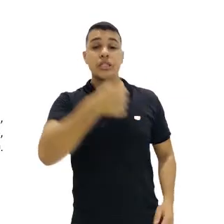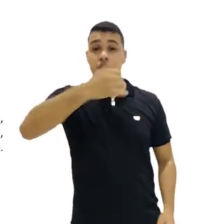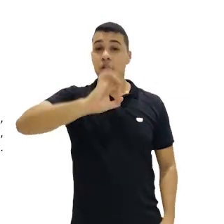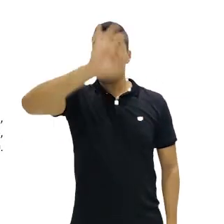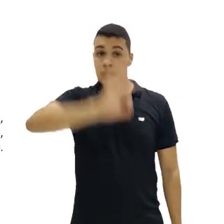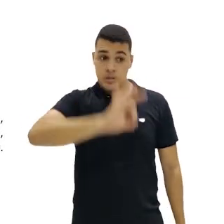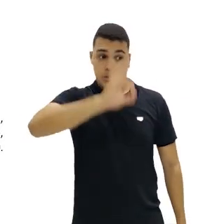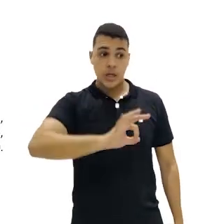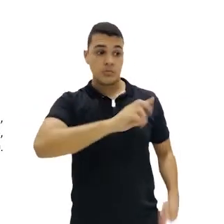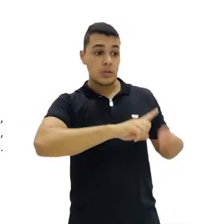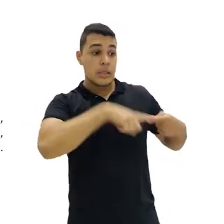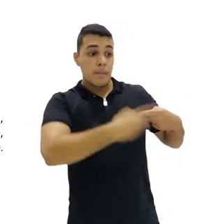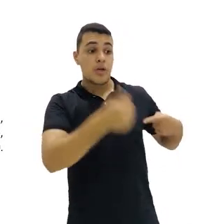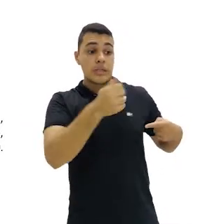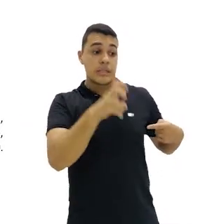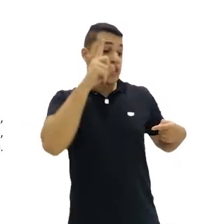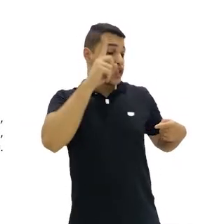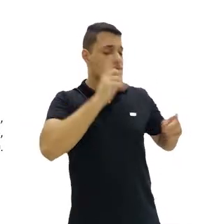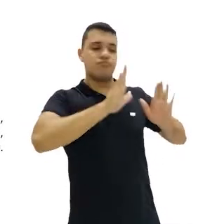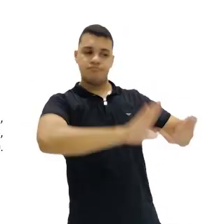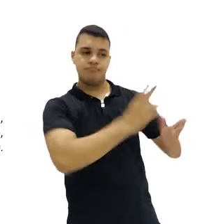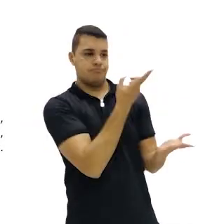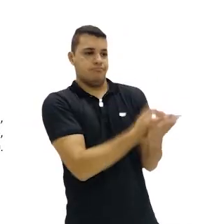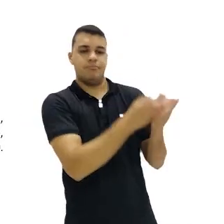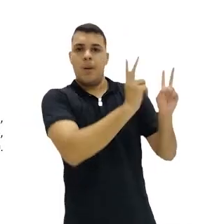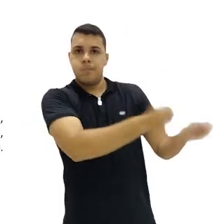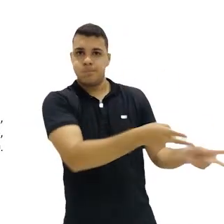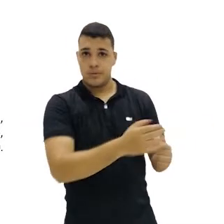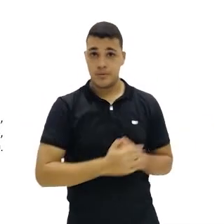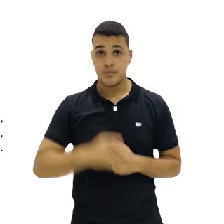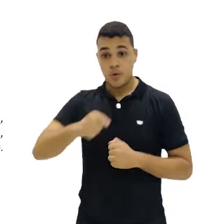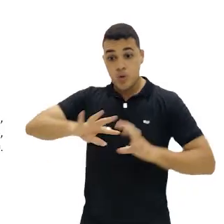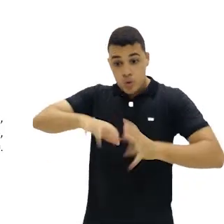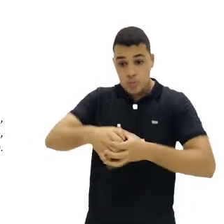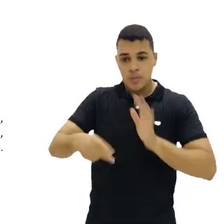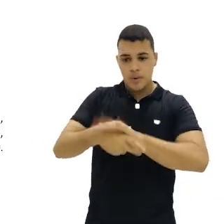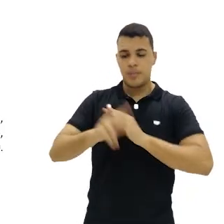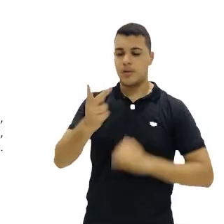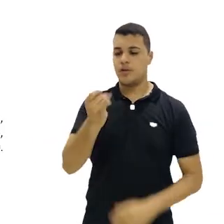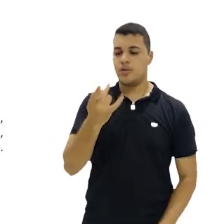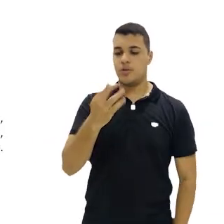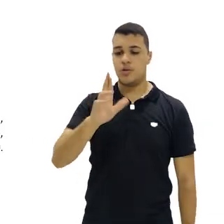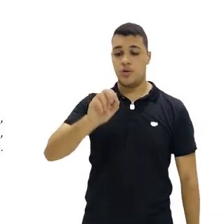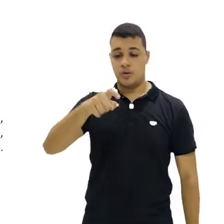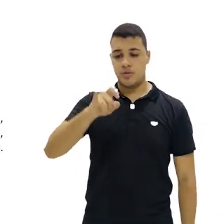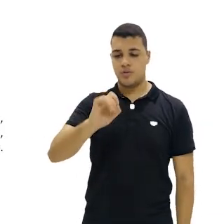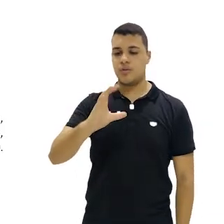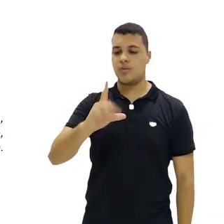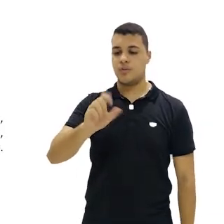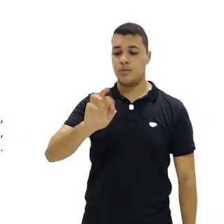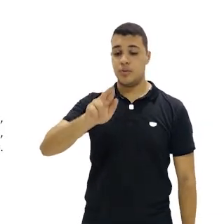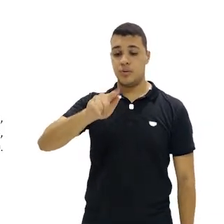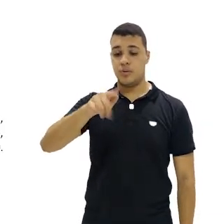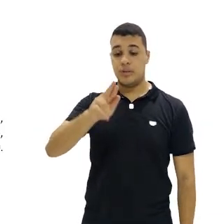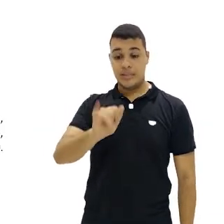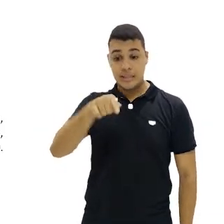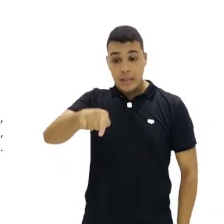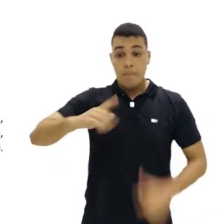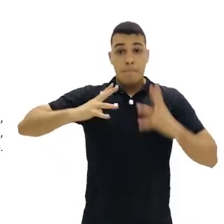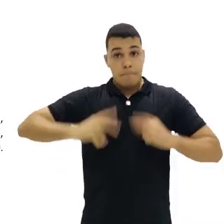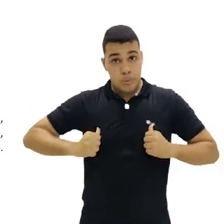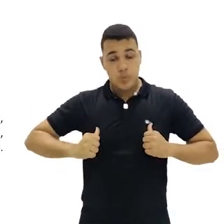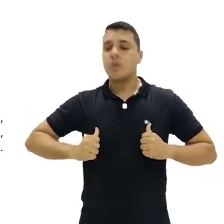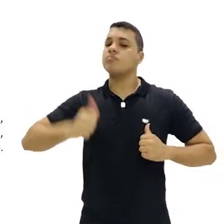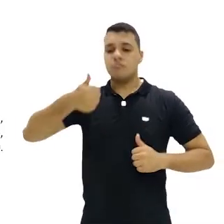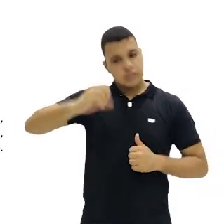grupo da hidroxicloroquina pura, também 19% dos pacientes continuavam internados após 15 dias. E no grupo placebo,